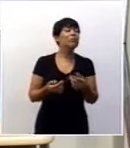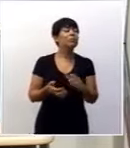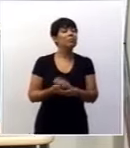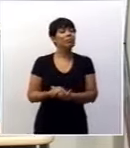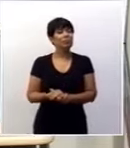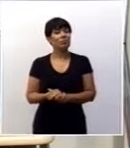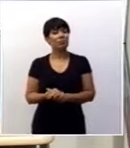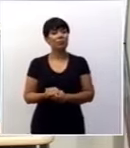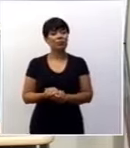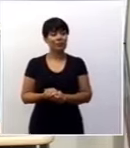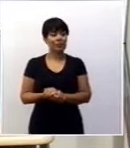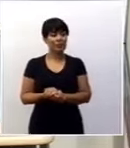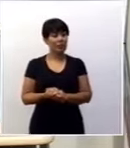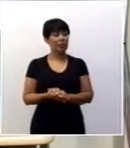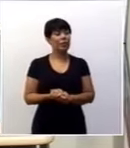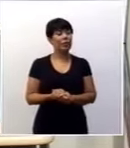tá?